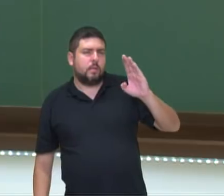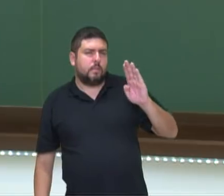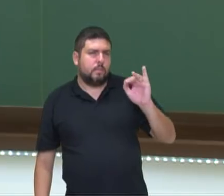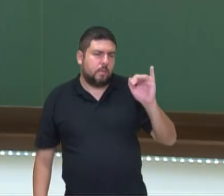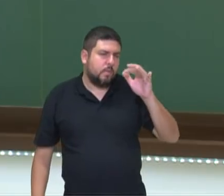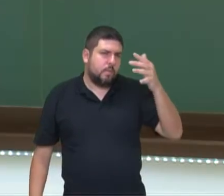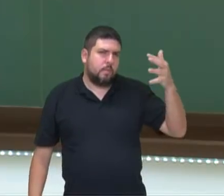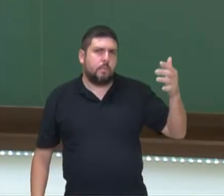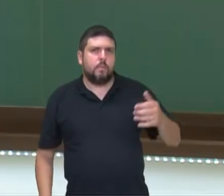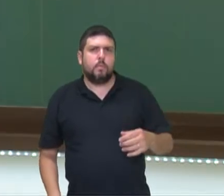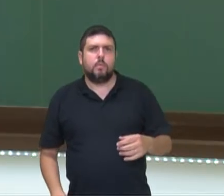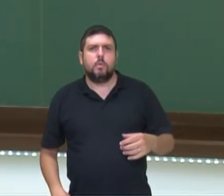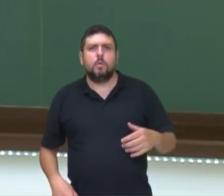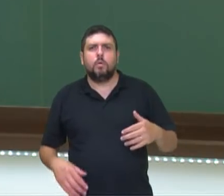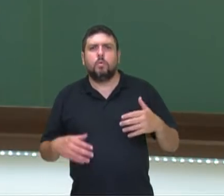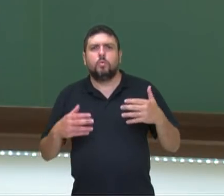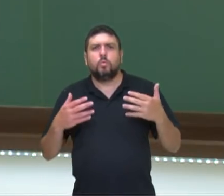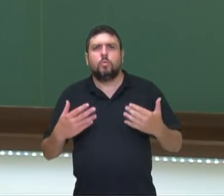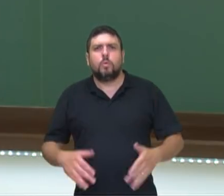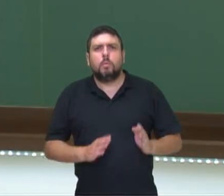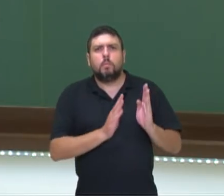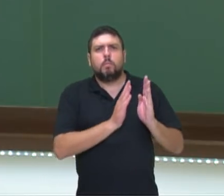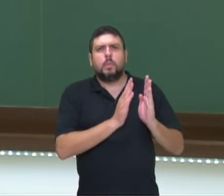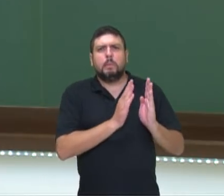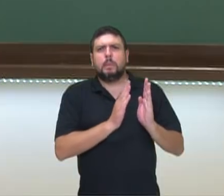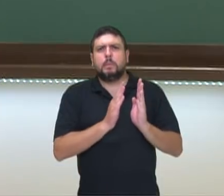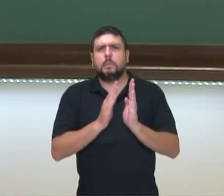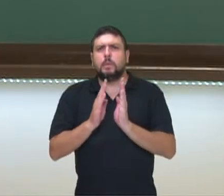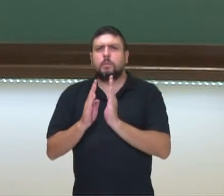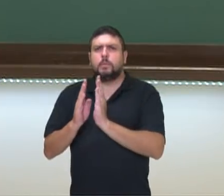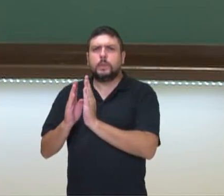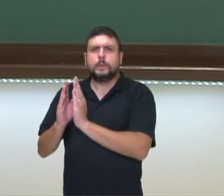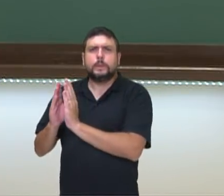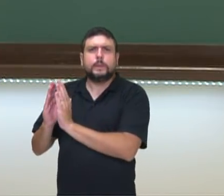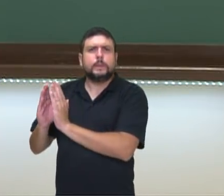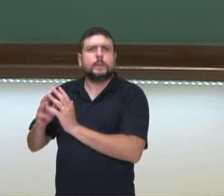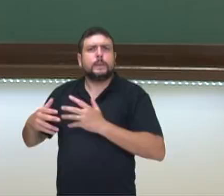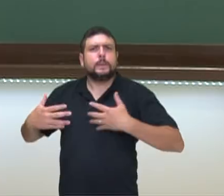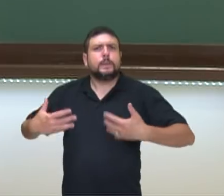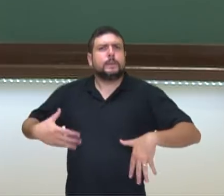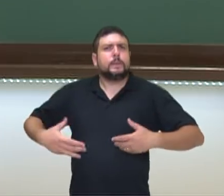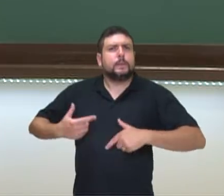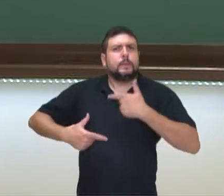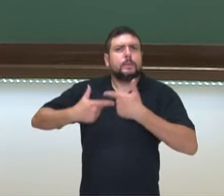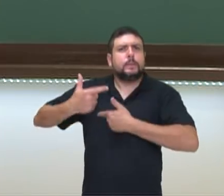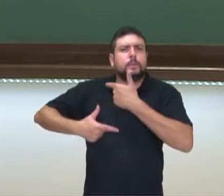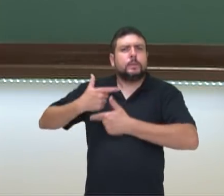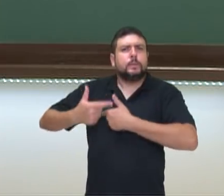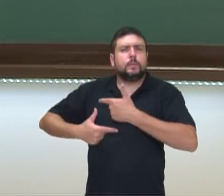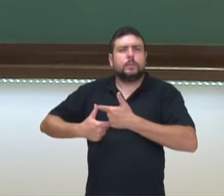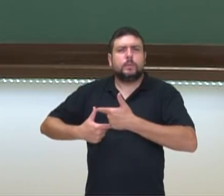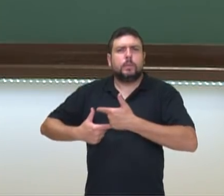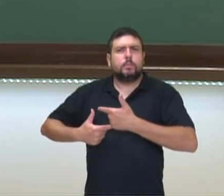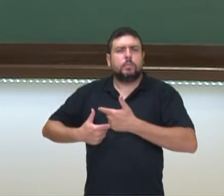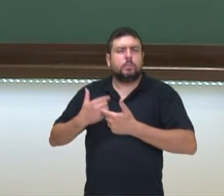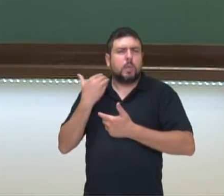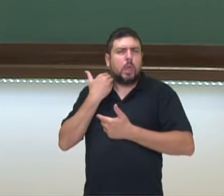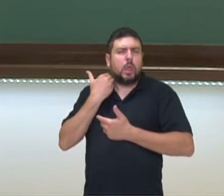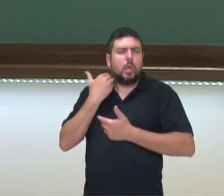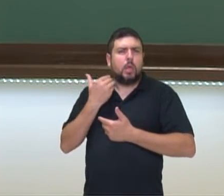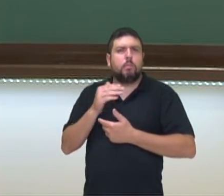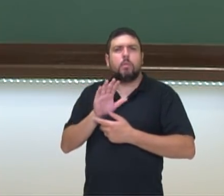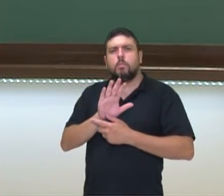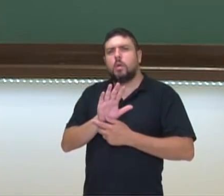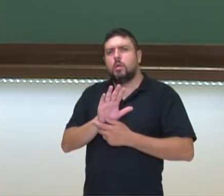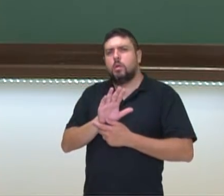diante. Meu Deus do céu, olha quantos zeros são. Essa conta vai me dar muito trabalho com essa quantidade de zero, né? Embora se a gente pensar